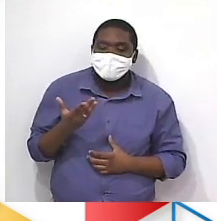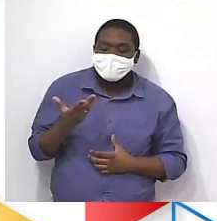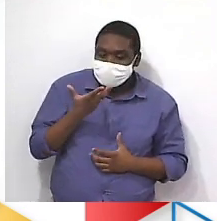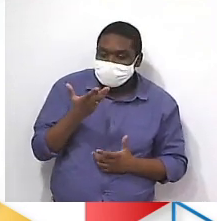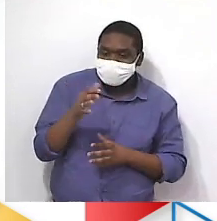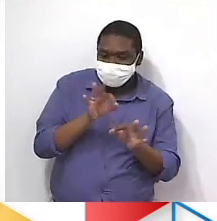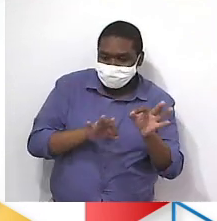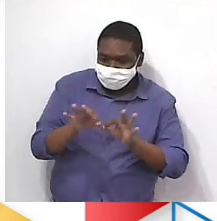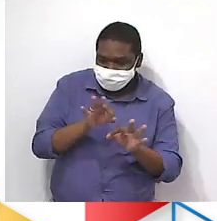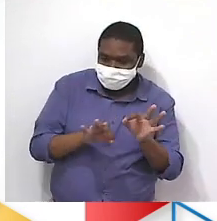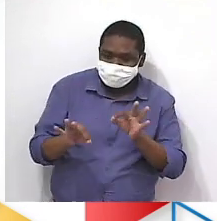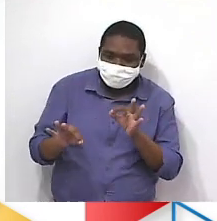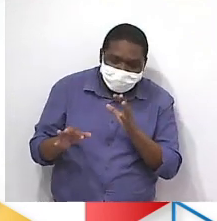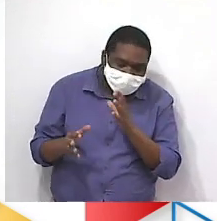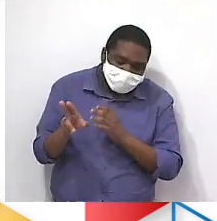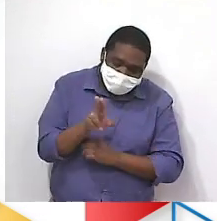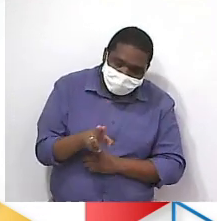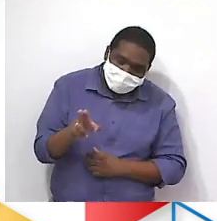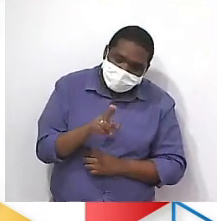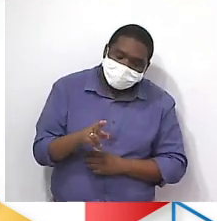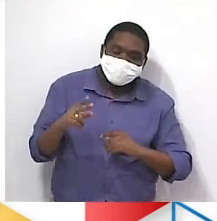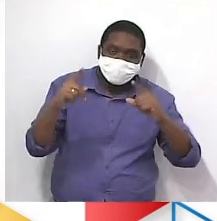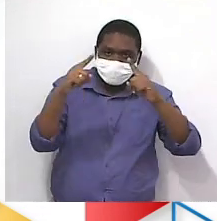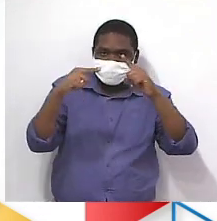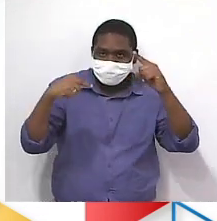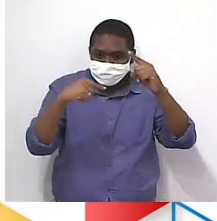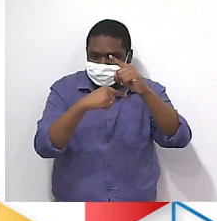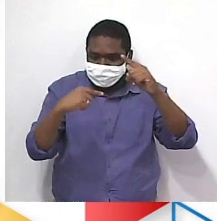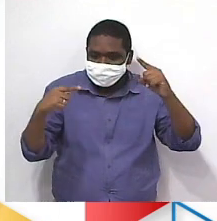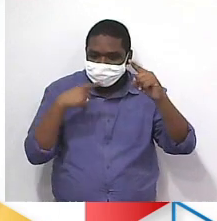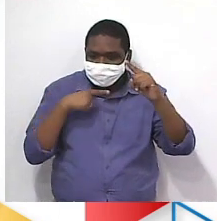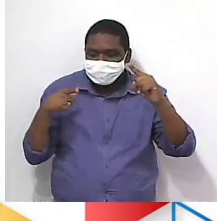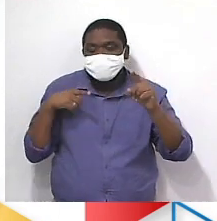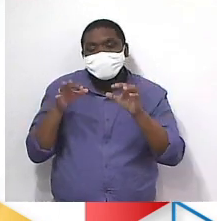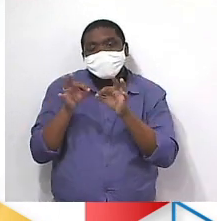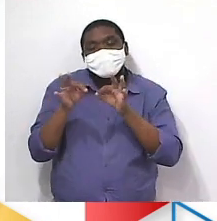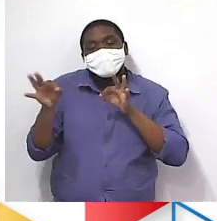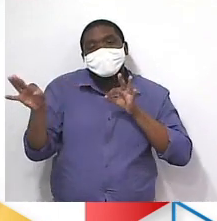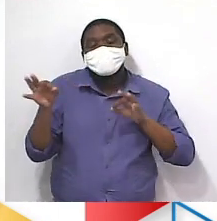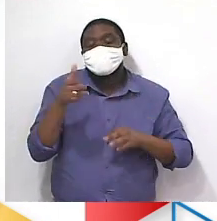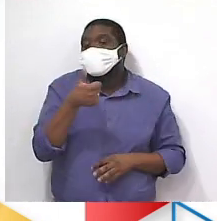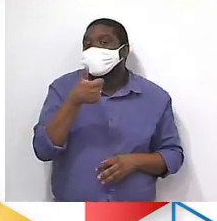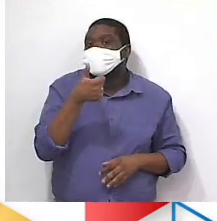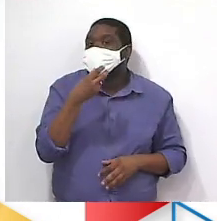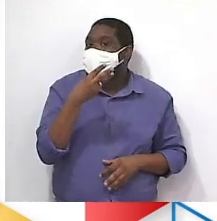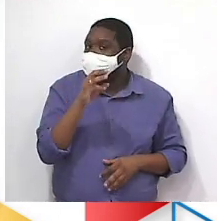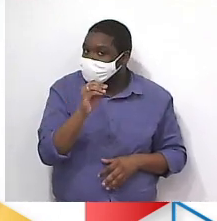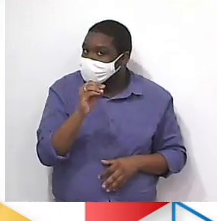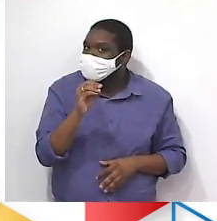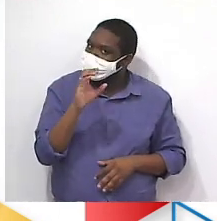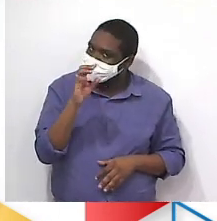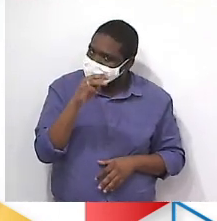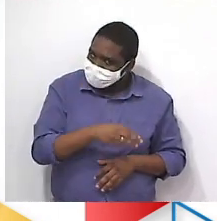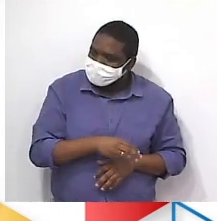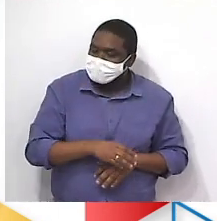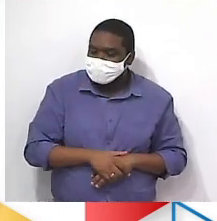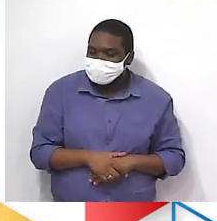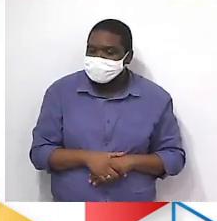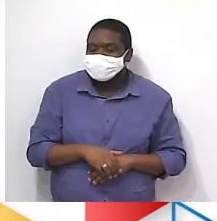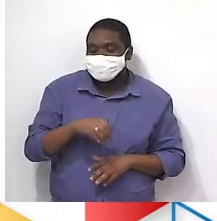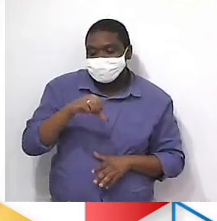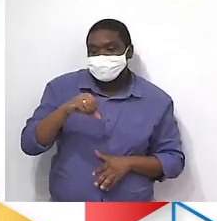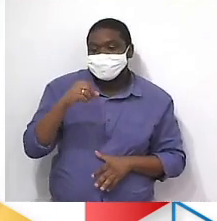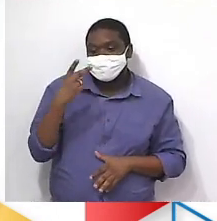triângulo usando três varetas de madeiras cujos comprimentos são 130 centímetros,